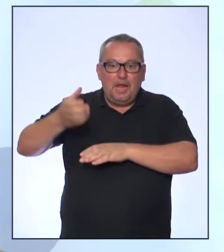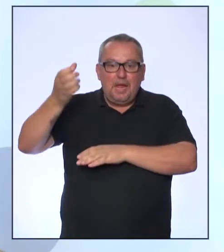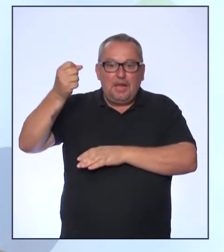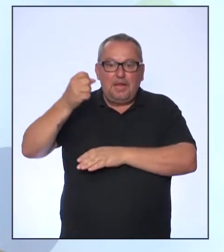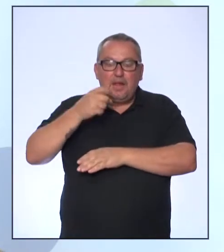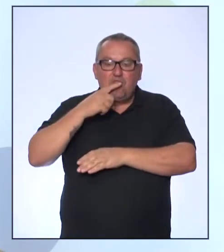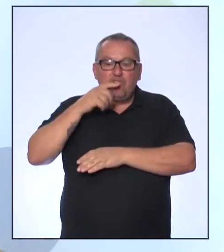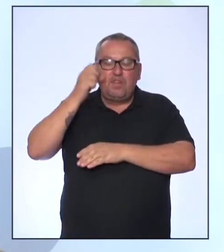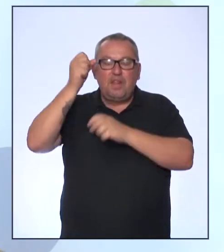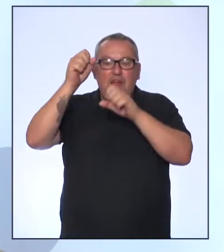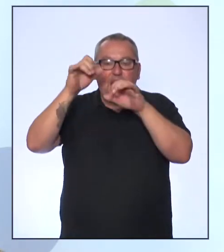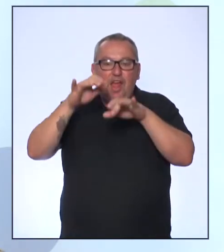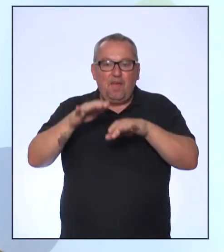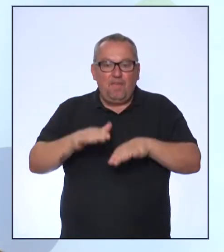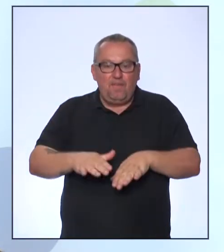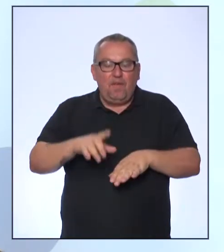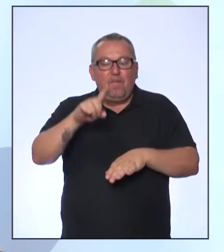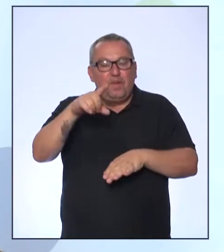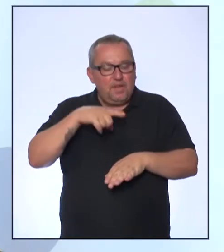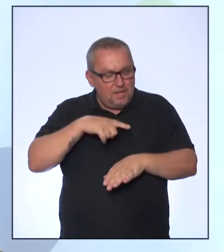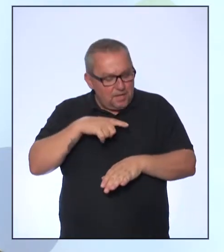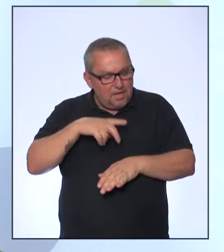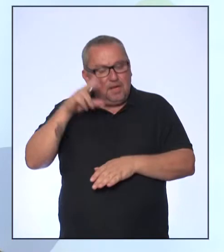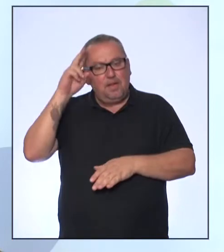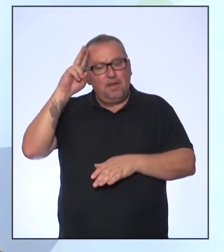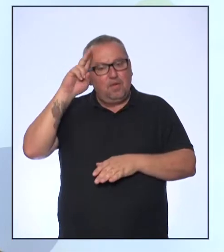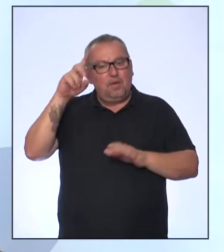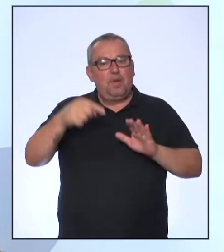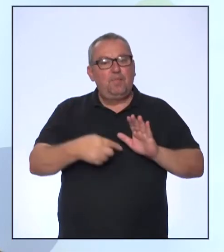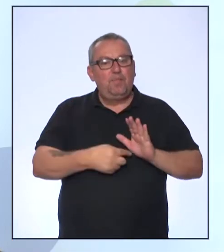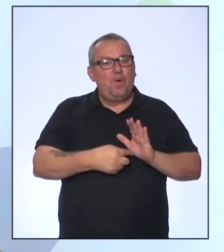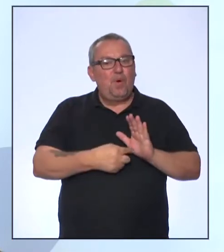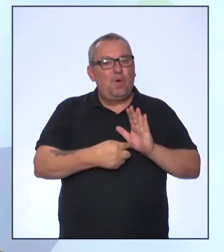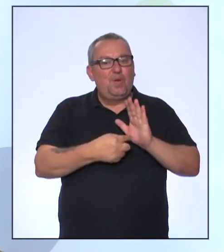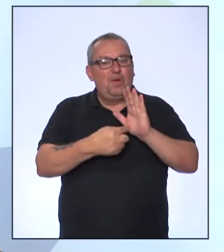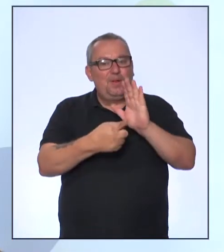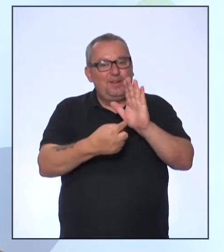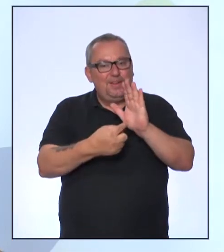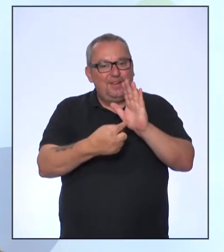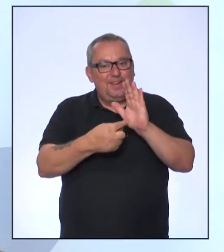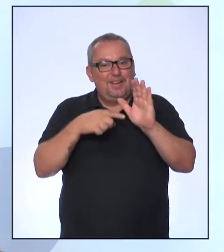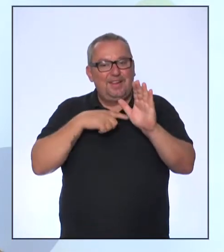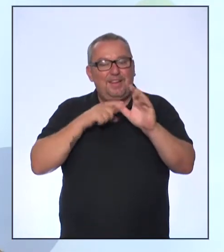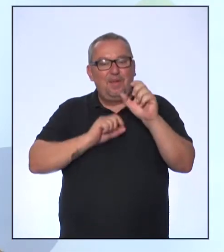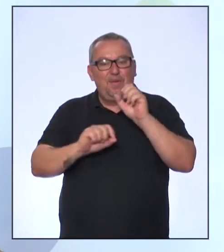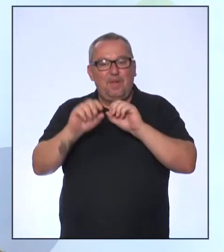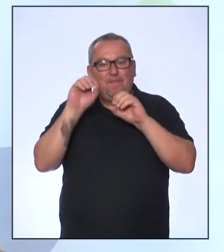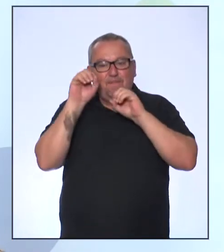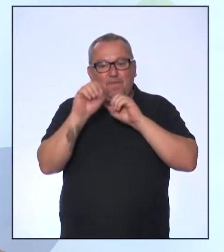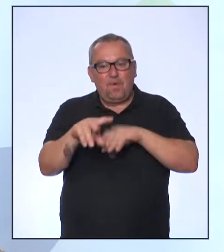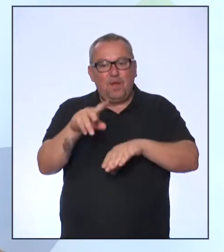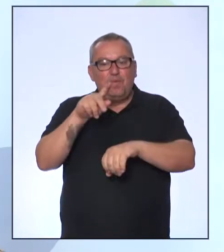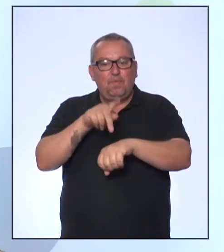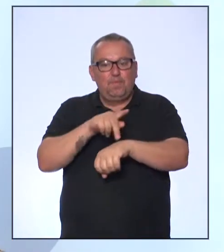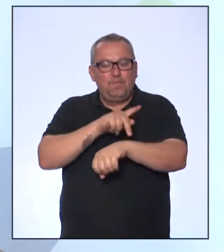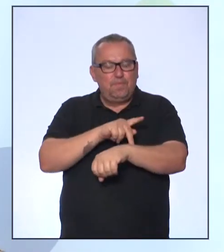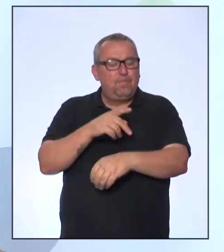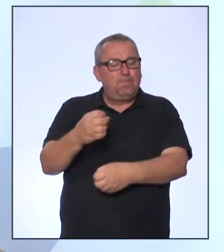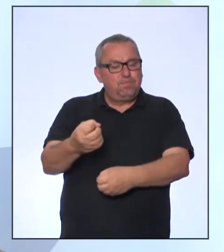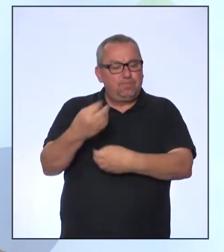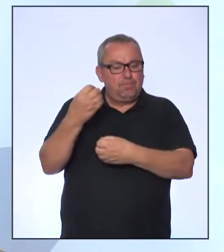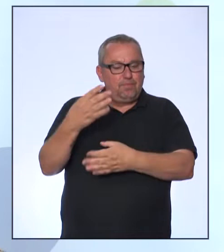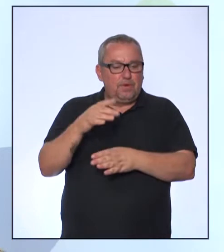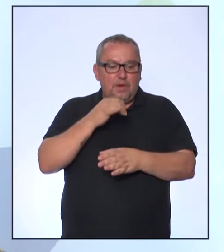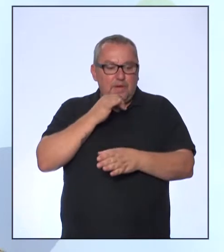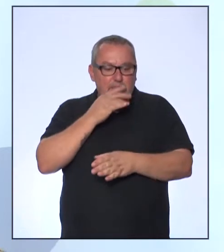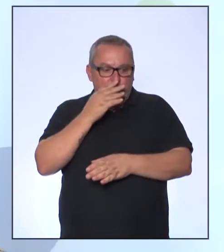tem essas histórias ilustrando a história que é uma história que tem um cunho pedagógico para te ensinar. De repente, não siga estranhos, não